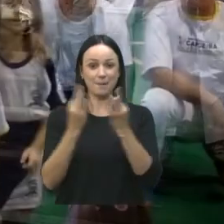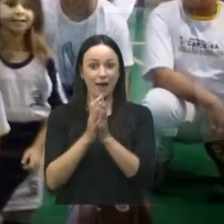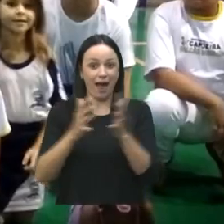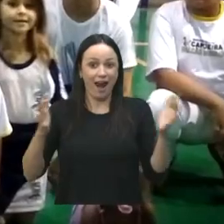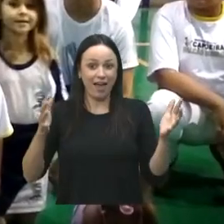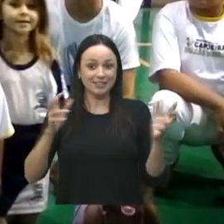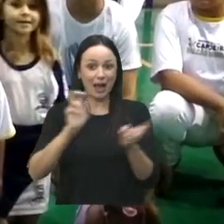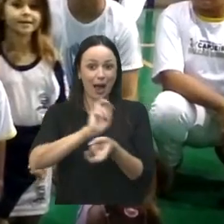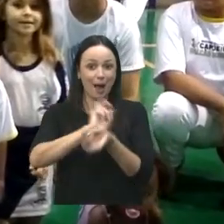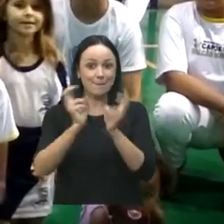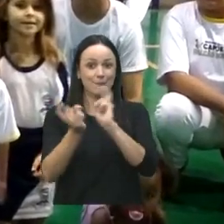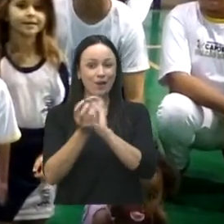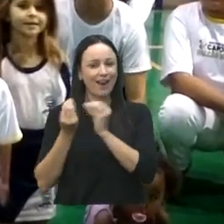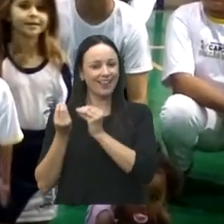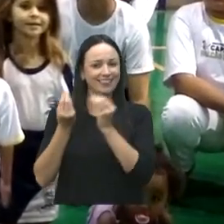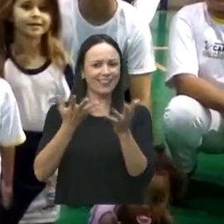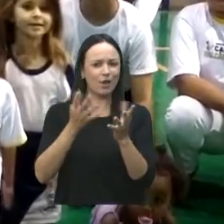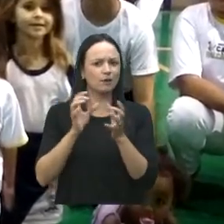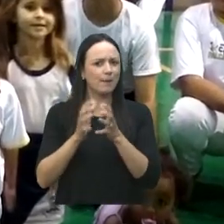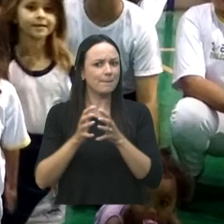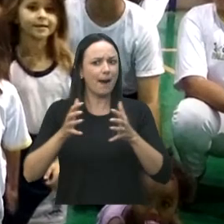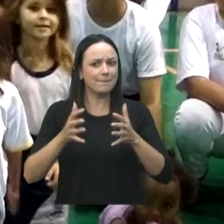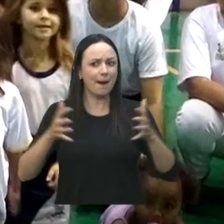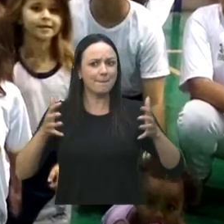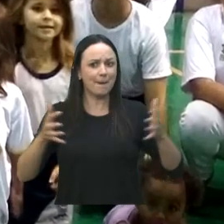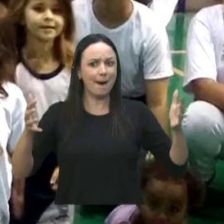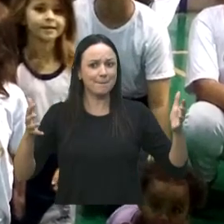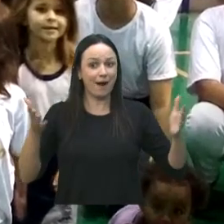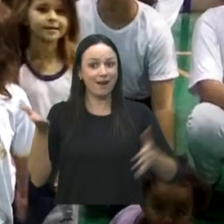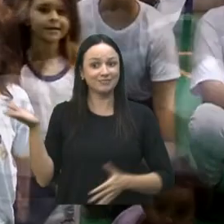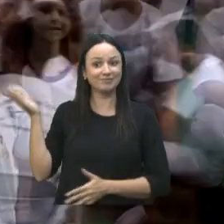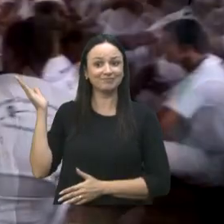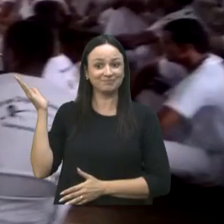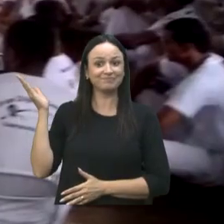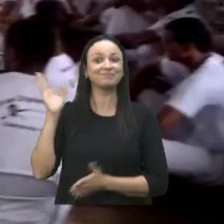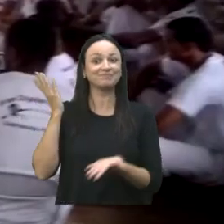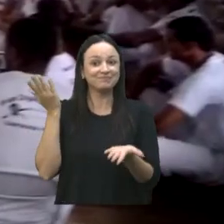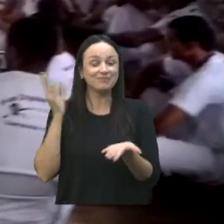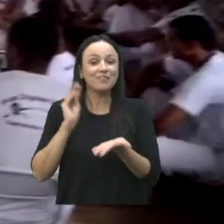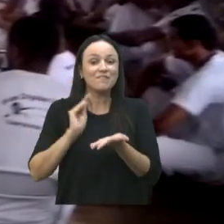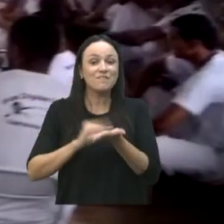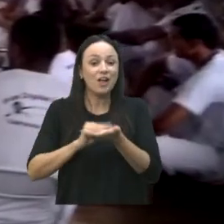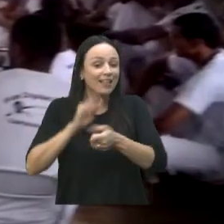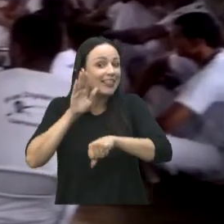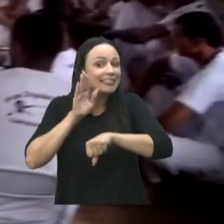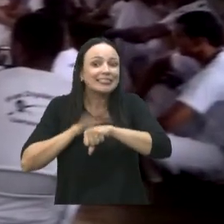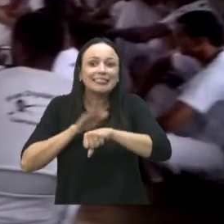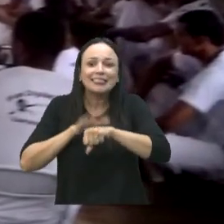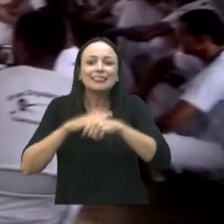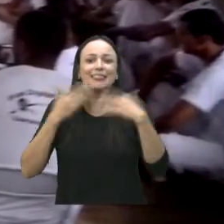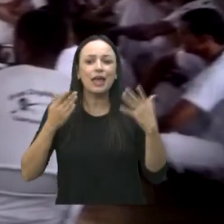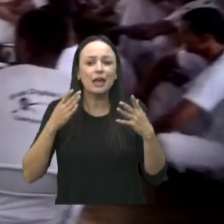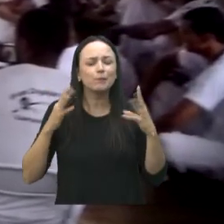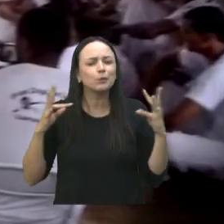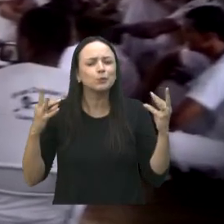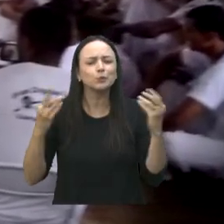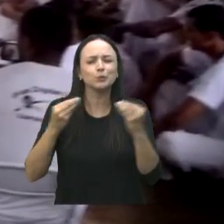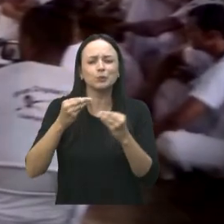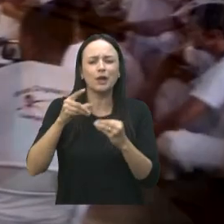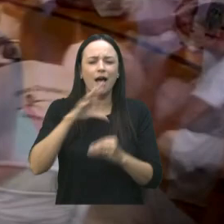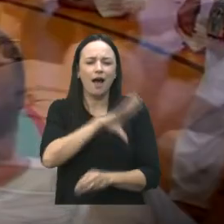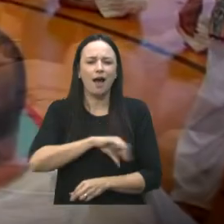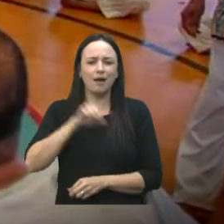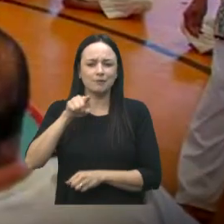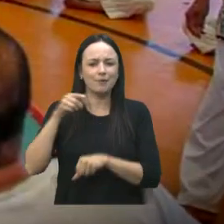te proporcionou só cresceu ao longo desses anos. E faltaria até tempo para que todos aqueles que te amam